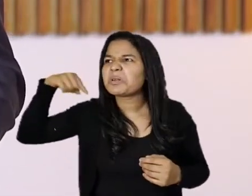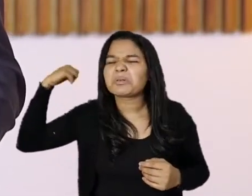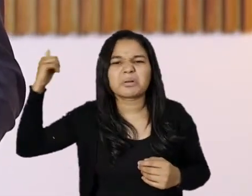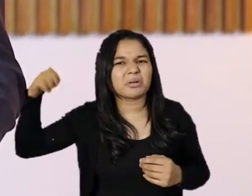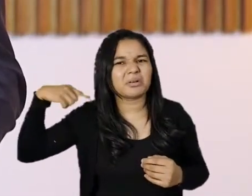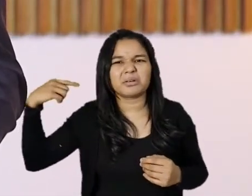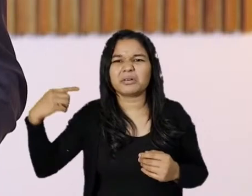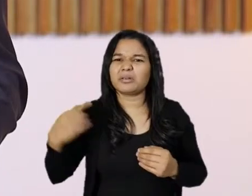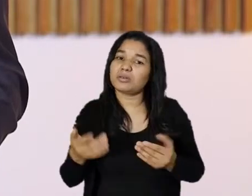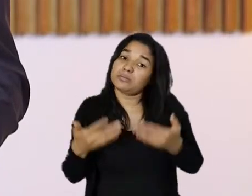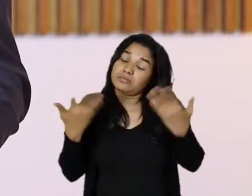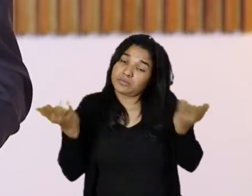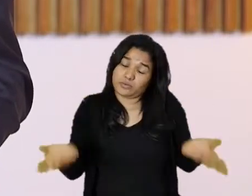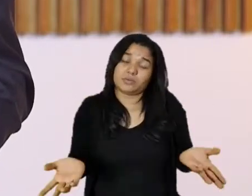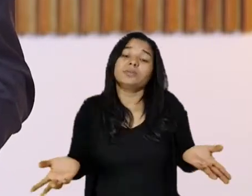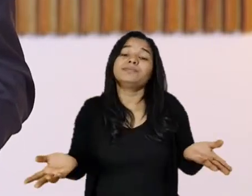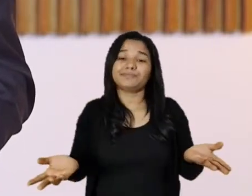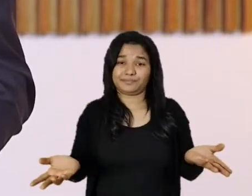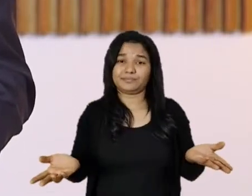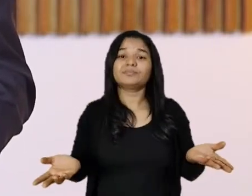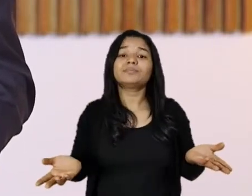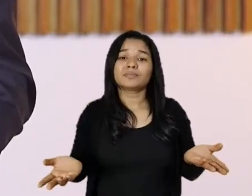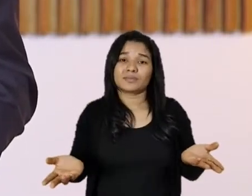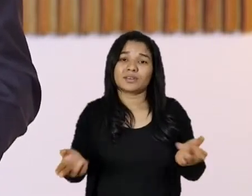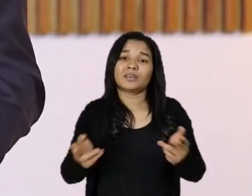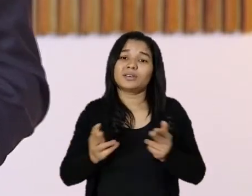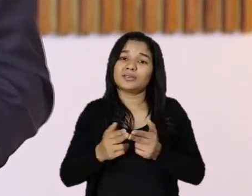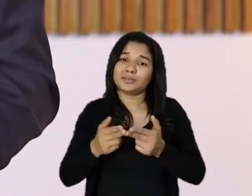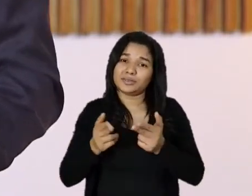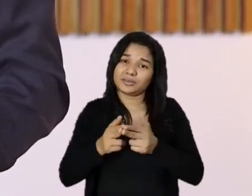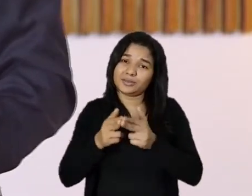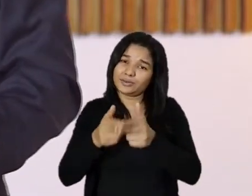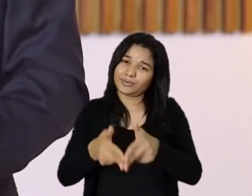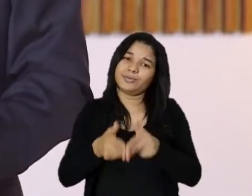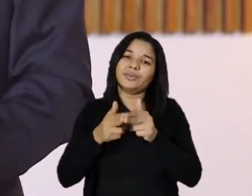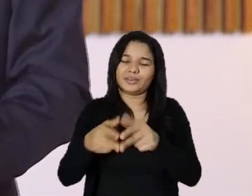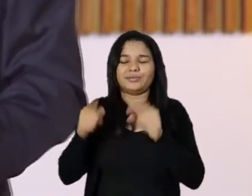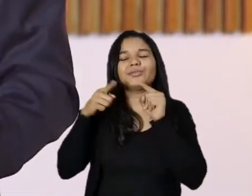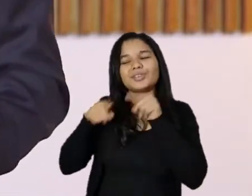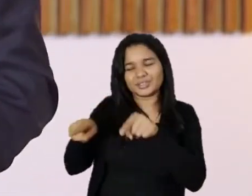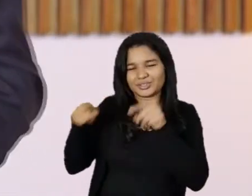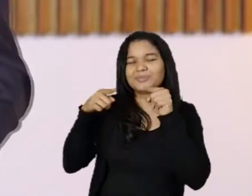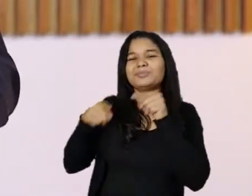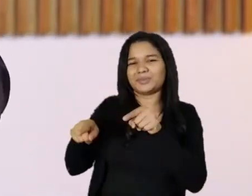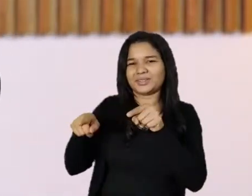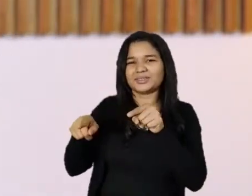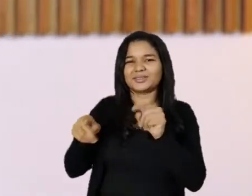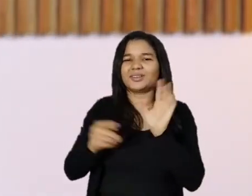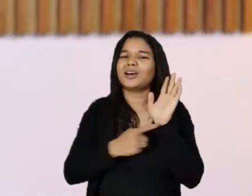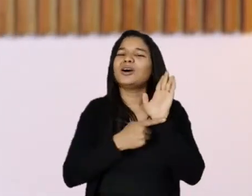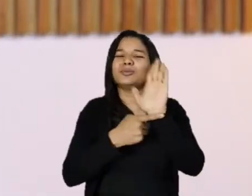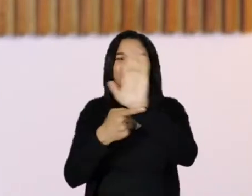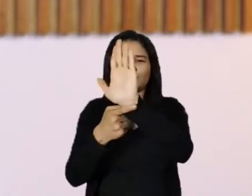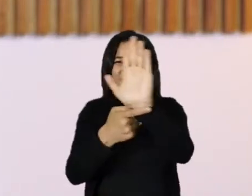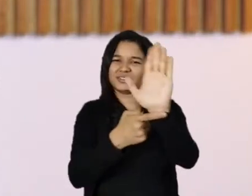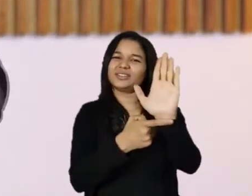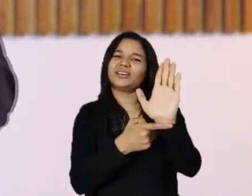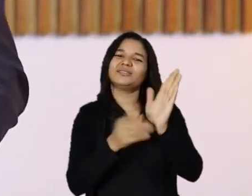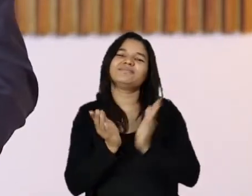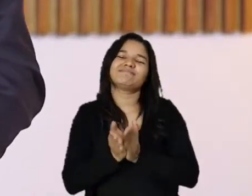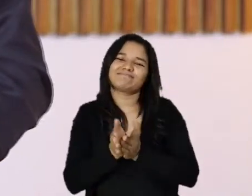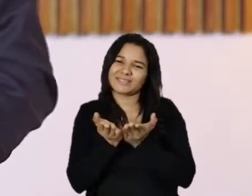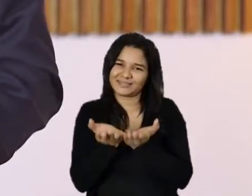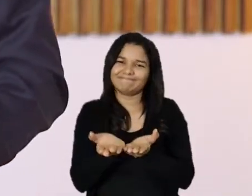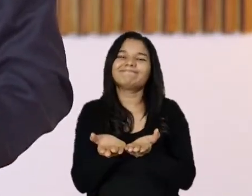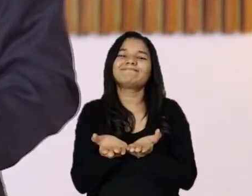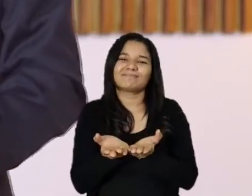que Noé foi chamado nos seus dias, ao apresentar a palavra de Deus, ao apresentar a mensagem de advertência. Só que se